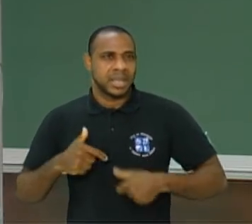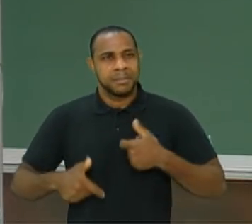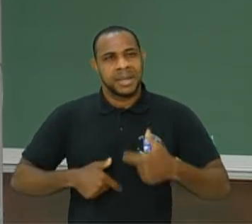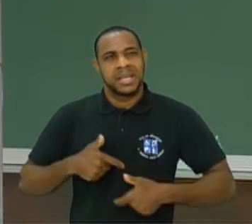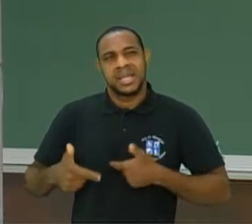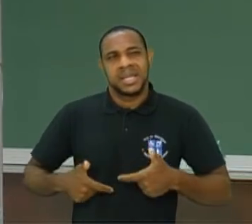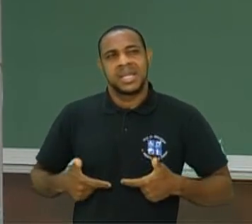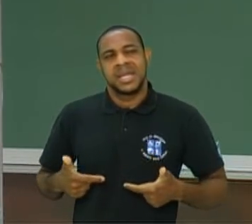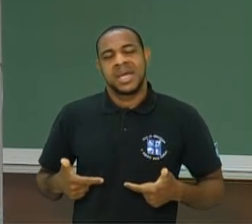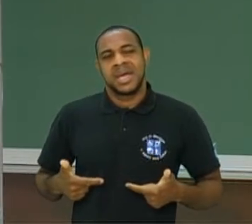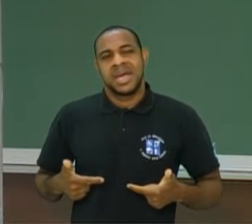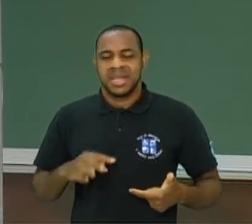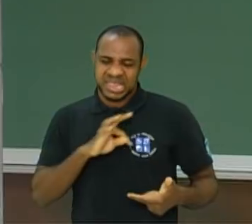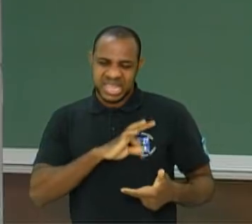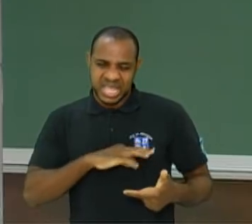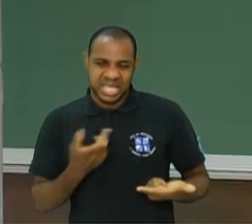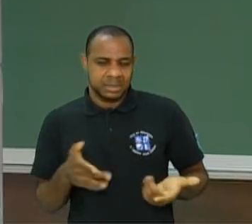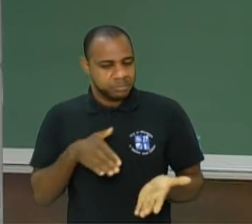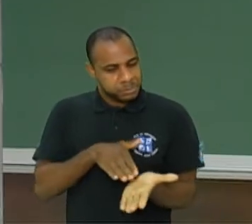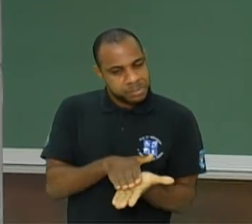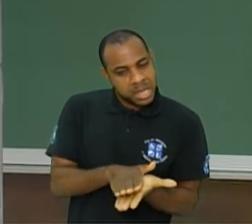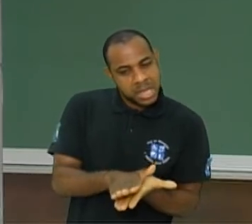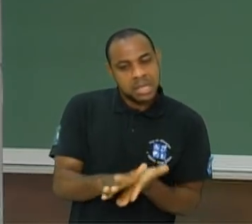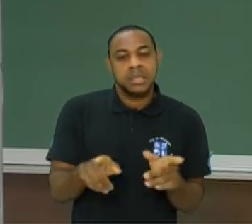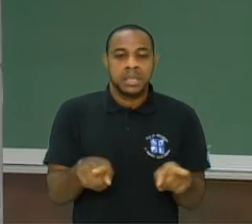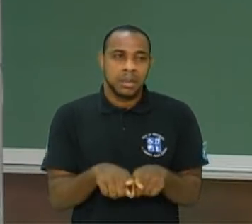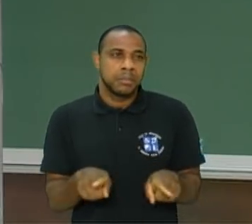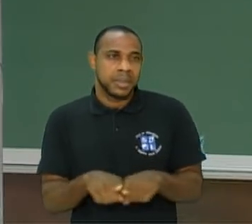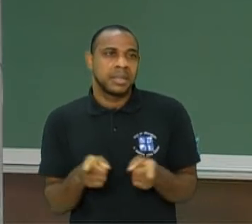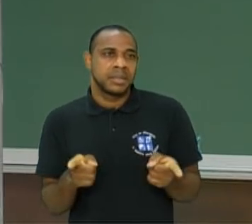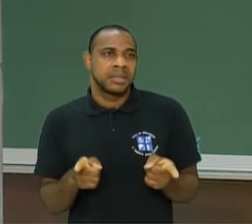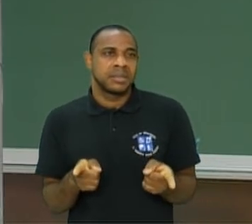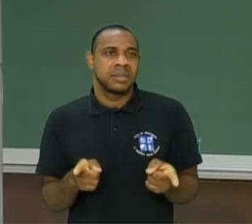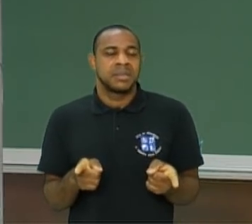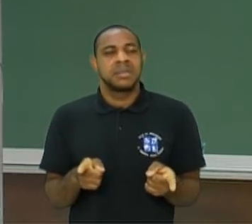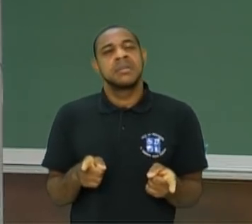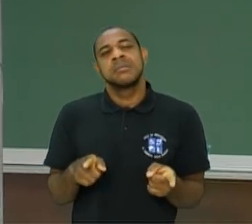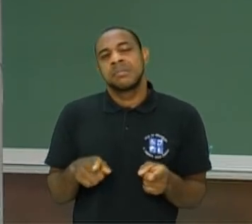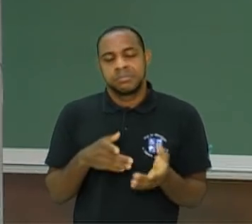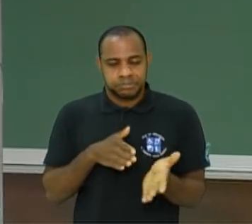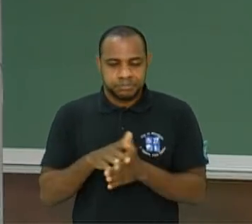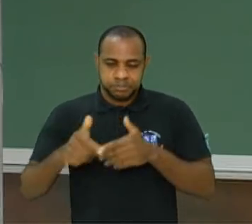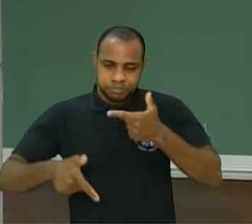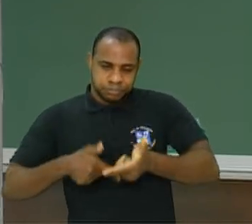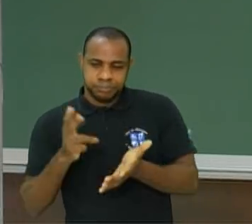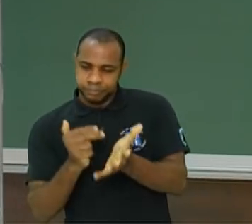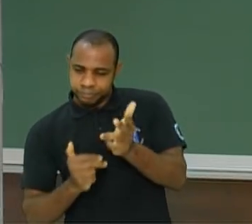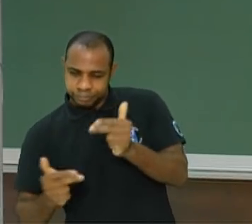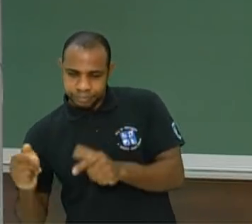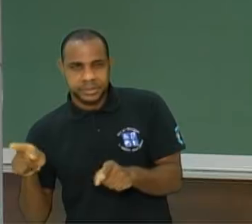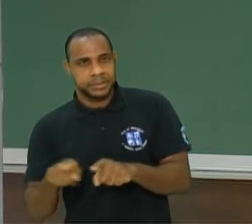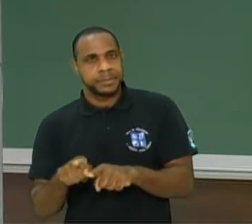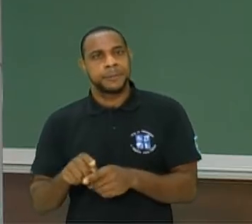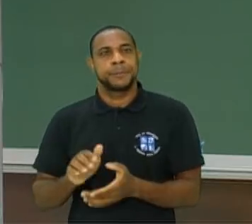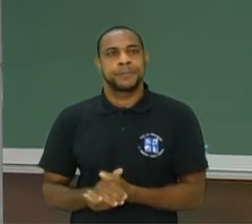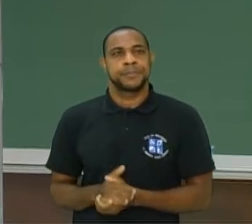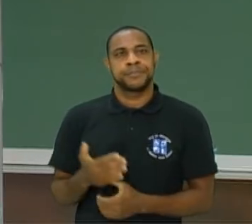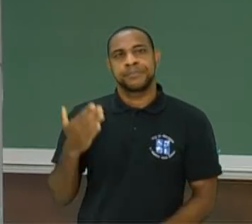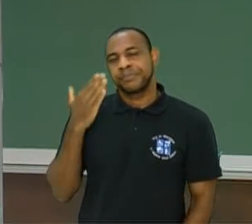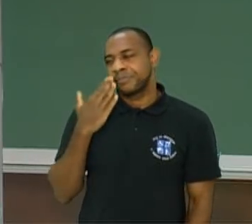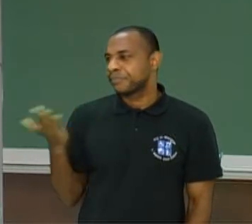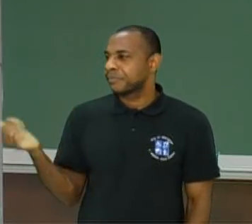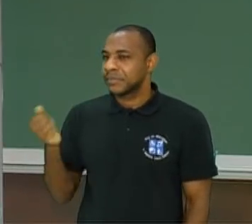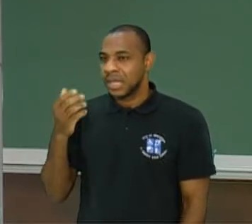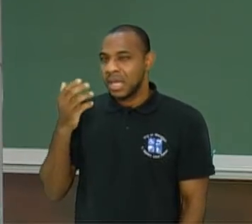com a questão também de impressões, né? E daí ela vai trabalhar em cima dessas impressões também. Então,